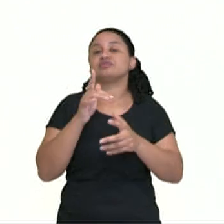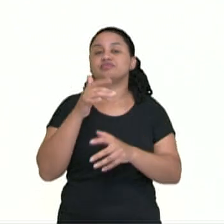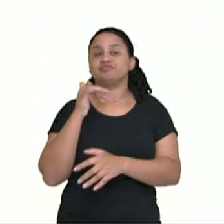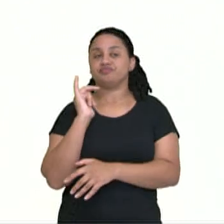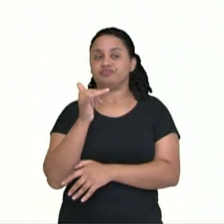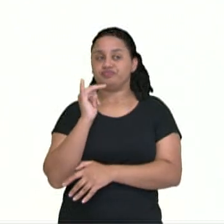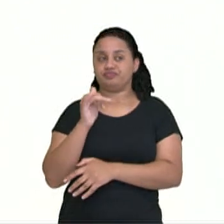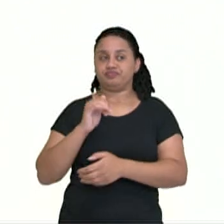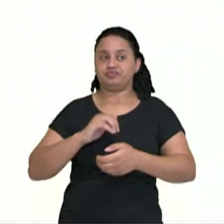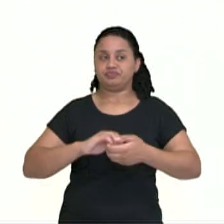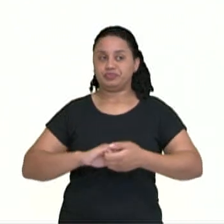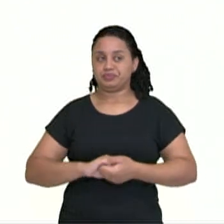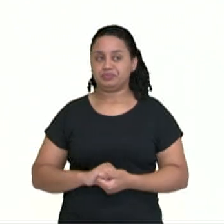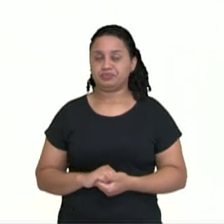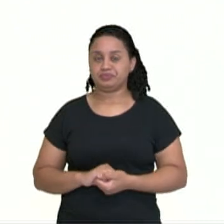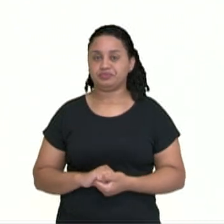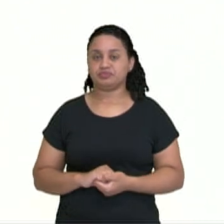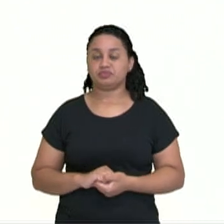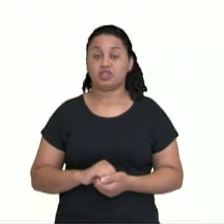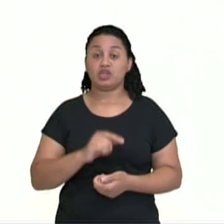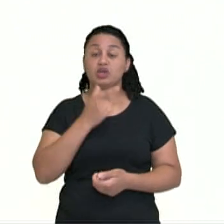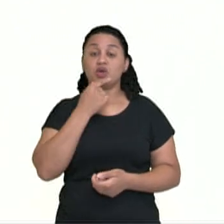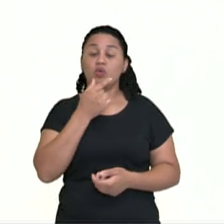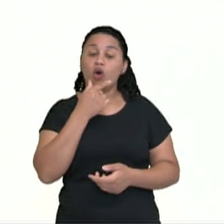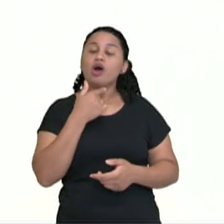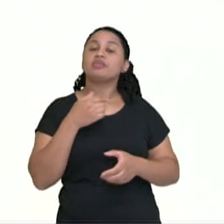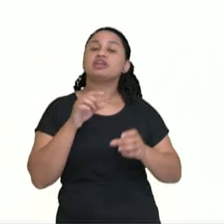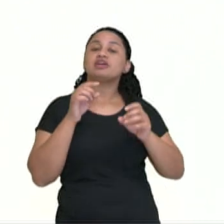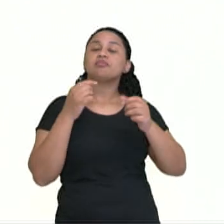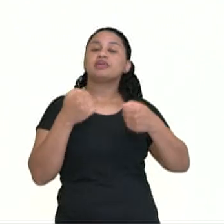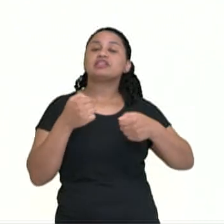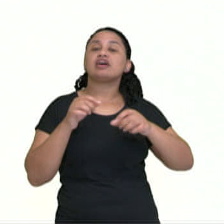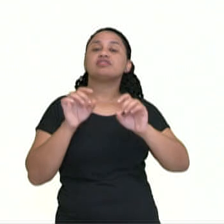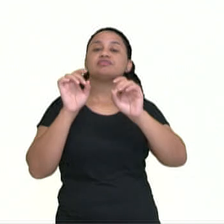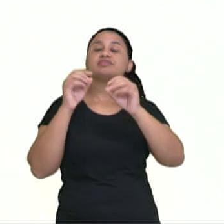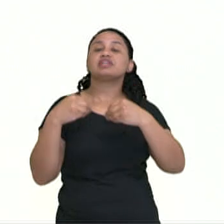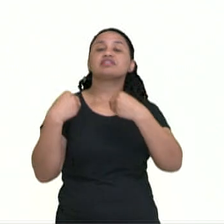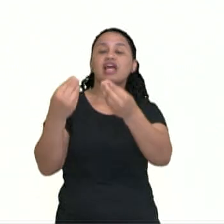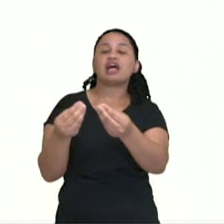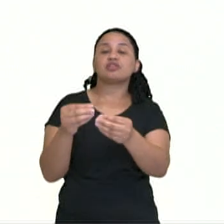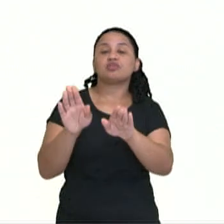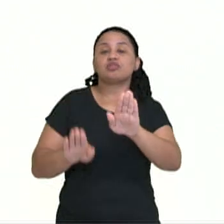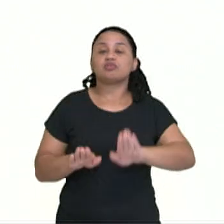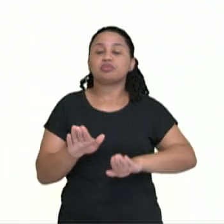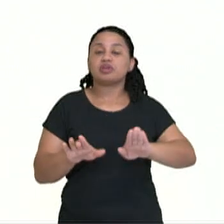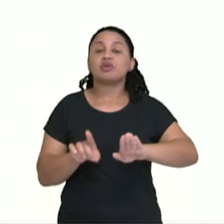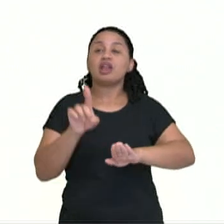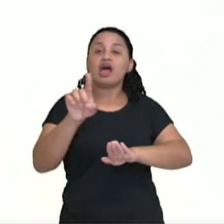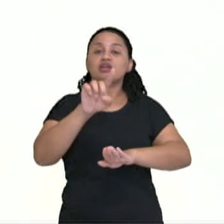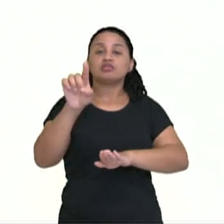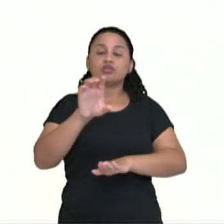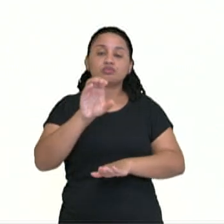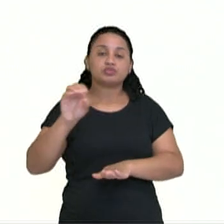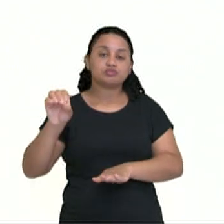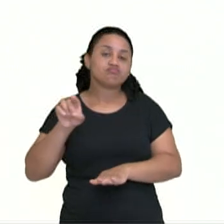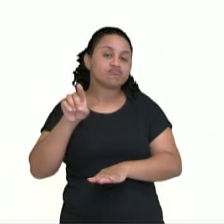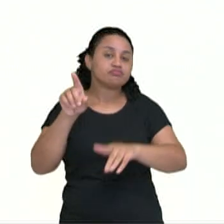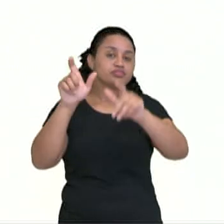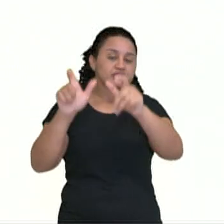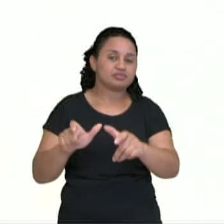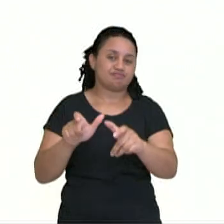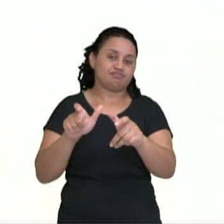the penguin to the zoo. O homem deveria ter deixado, né, ter dado o pinguim para o zoológico. Essa